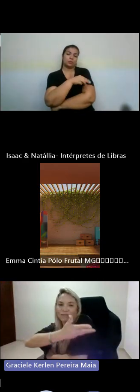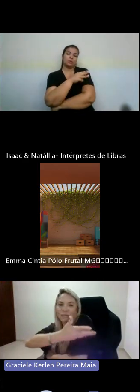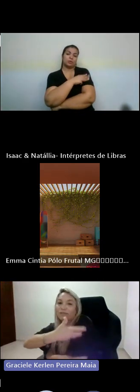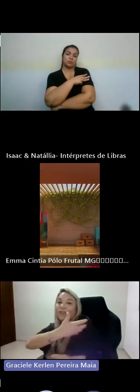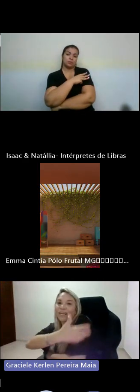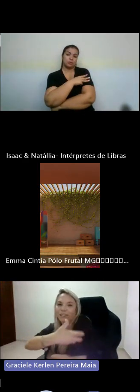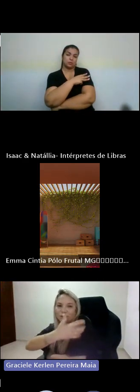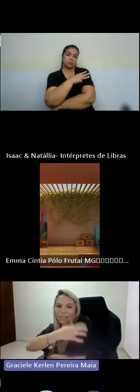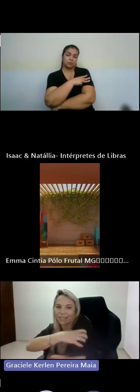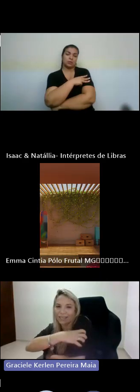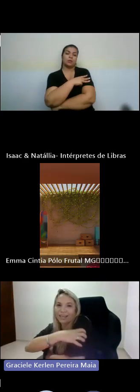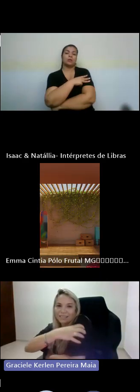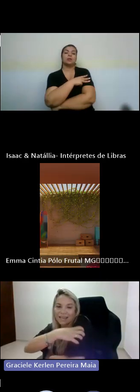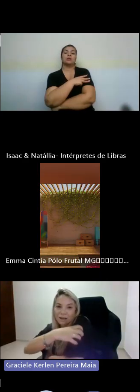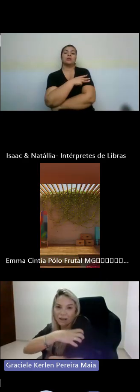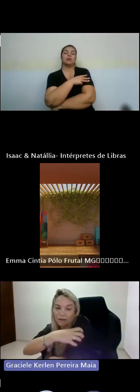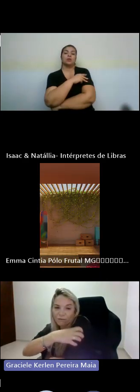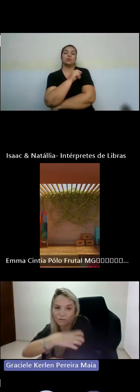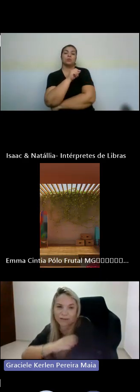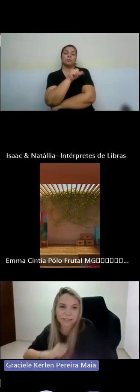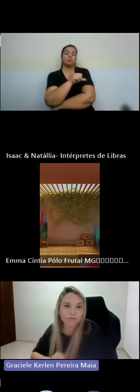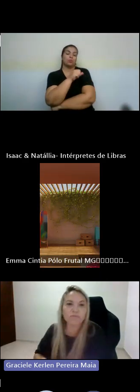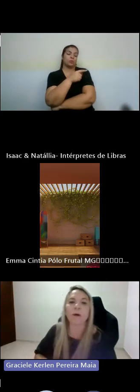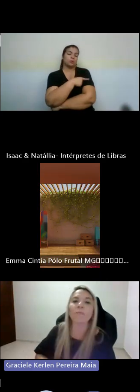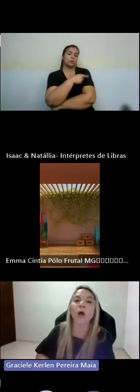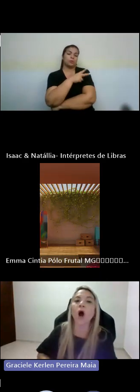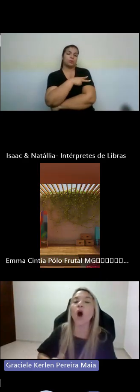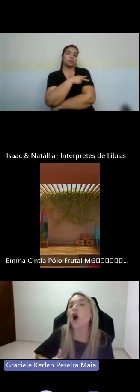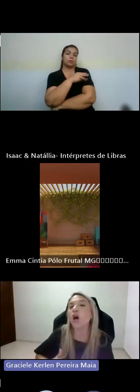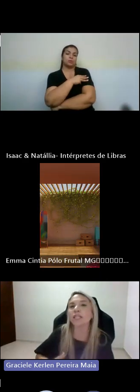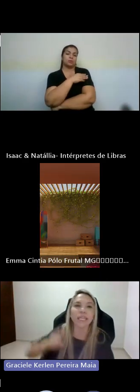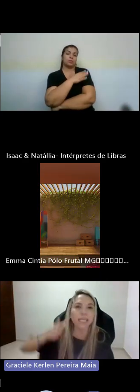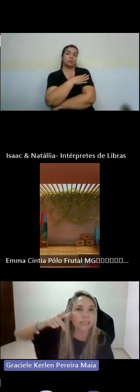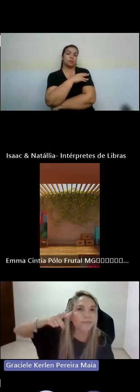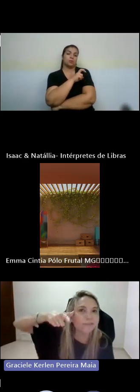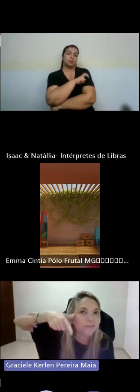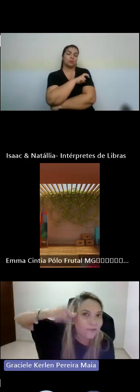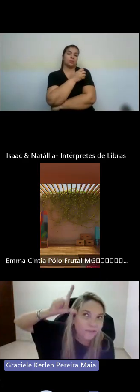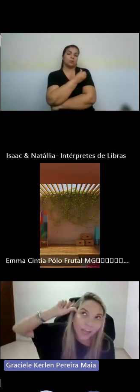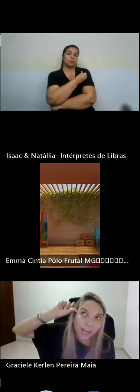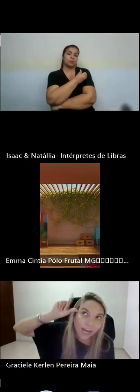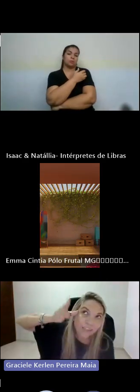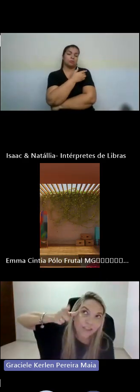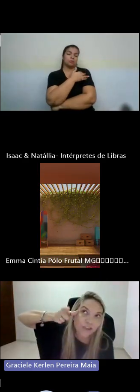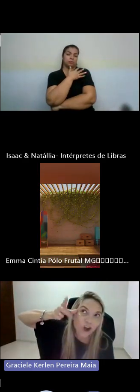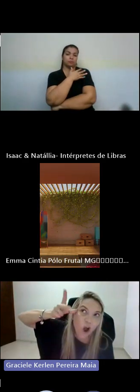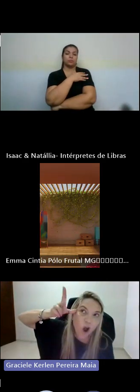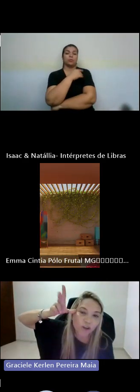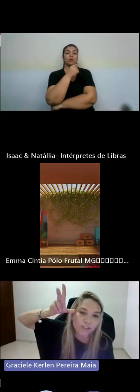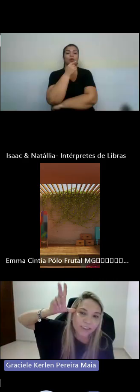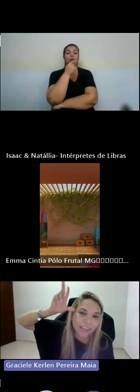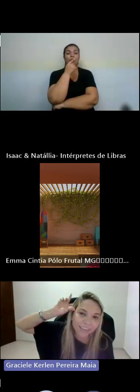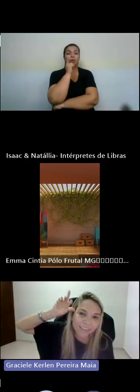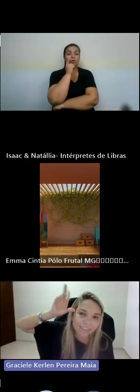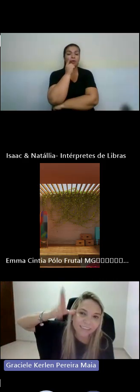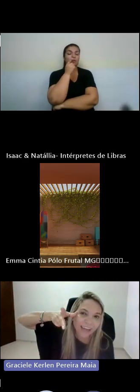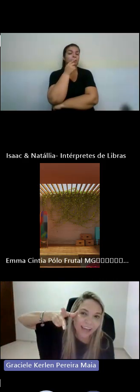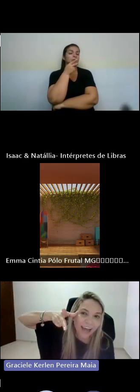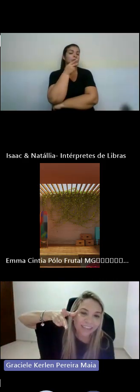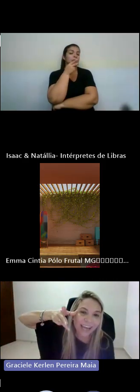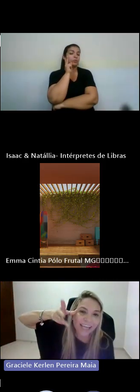a gente vai modificando aqui, né? A configuração de mão. Ontem, antes de